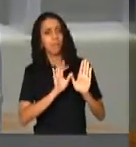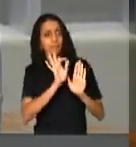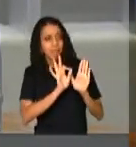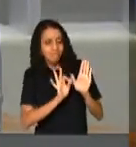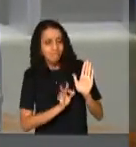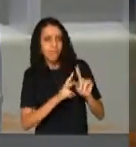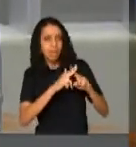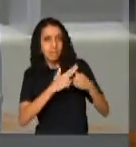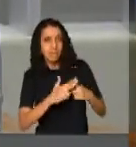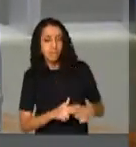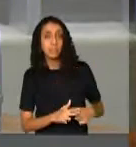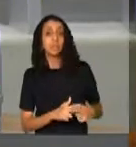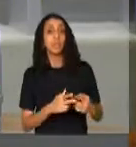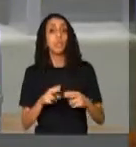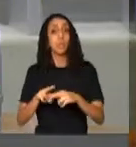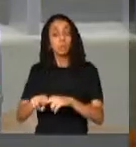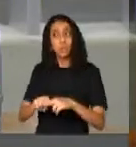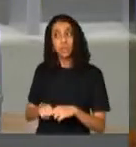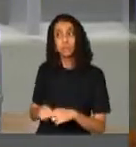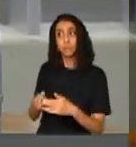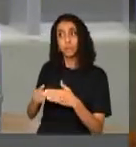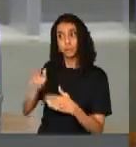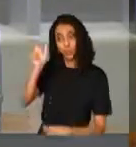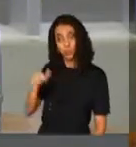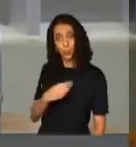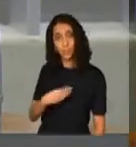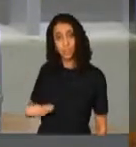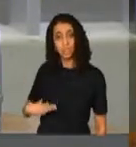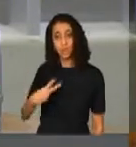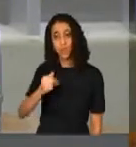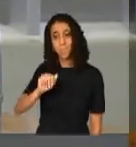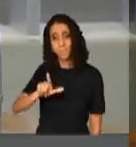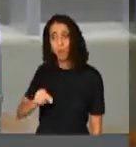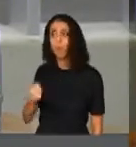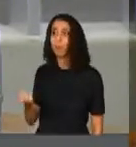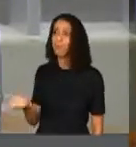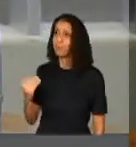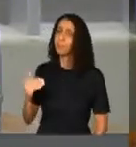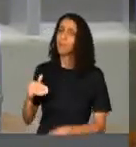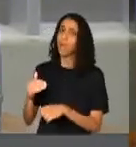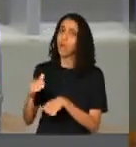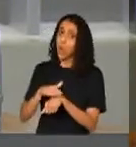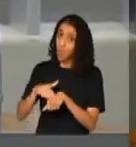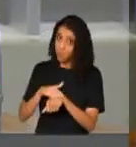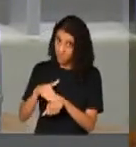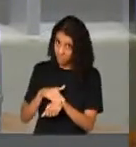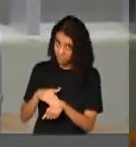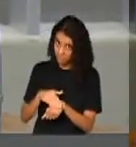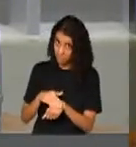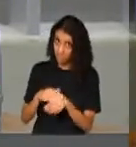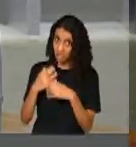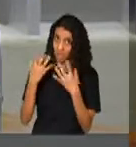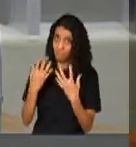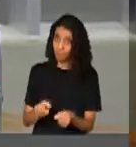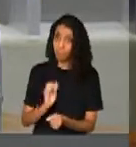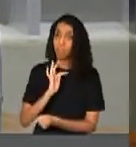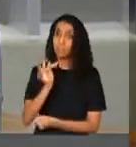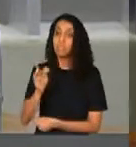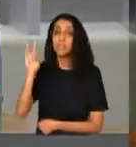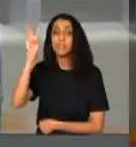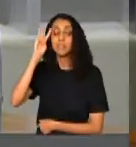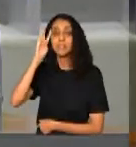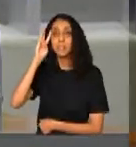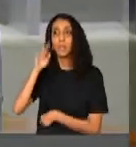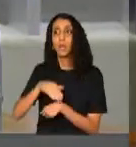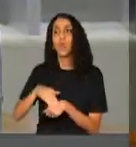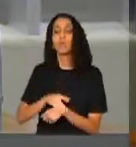de informações ao senhor ministro de Estado da Economia, Paulo Guedes, que nós vamos conversar com ele na terça-feira, às 14 horas, na Comissão